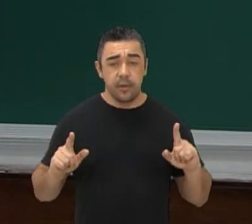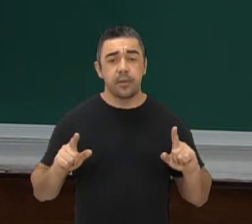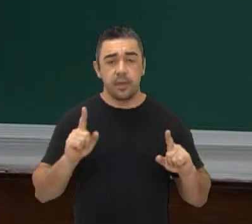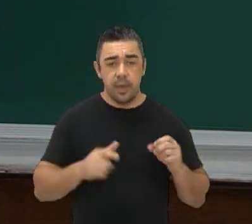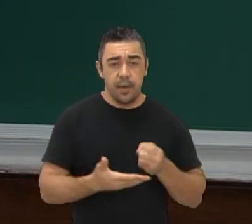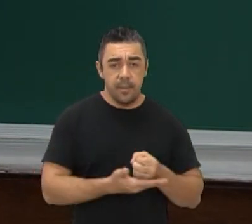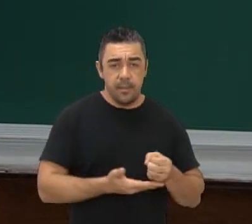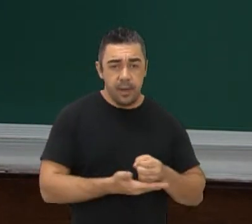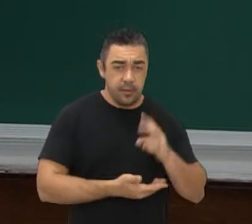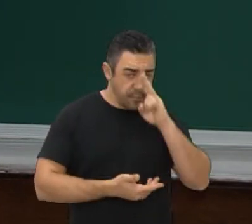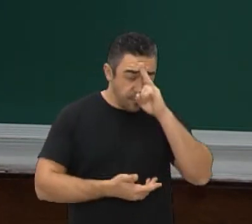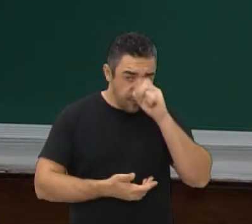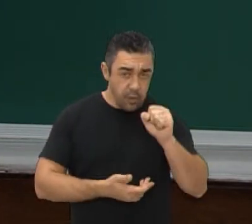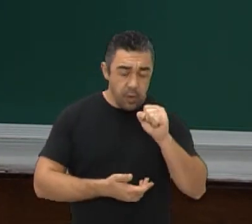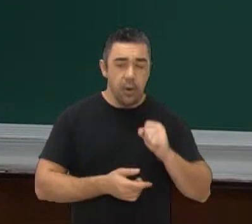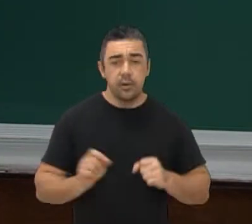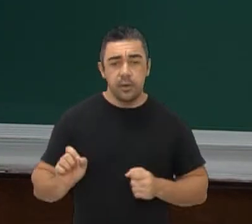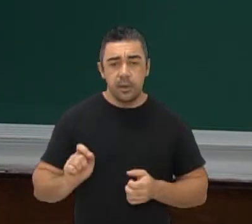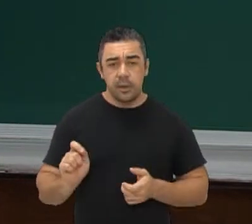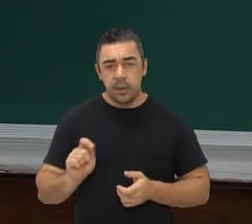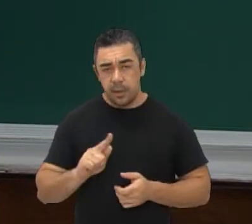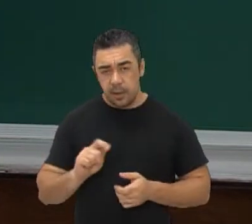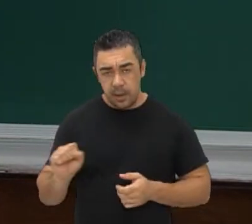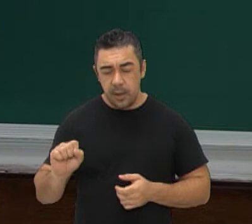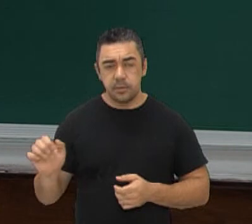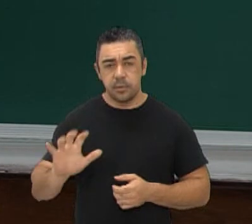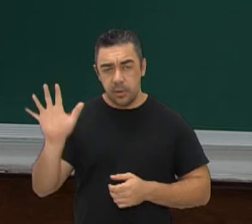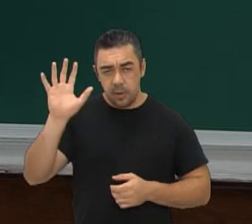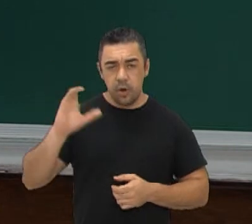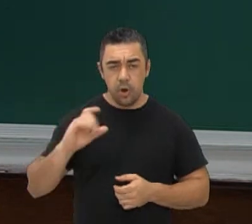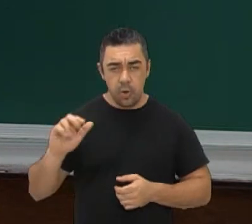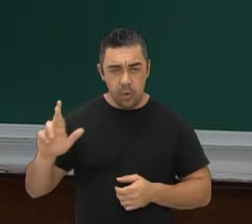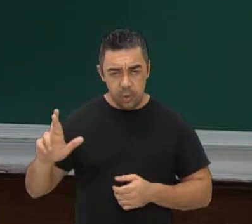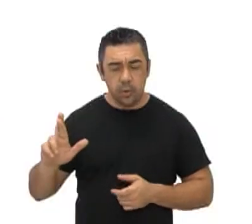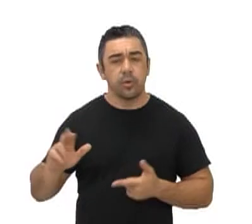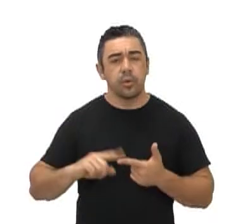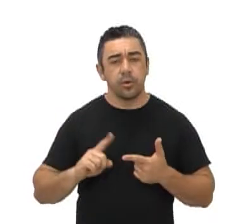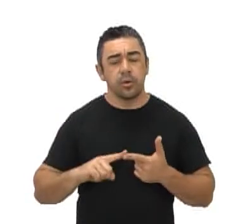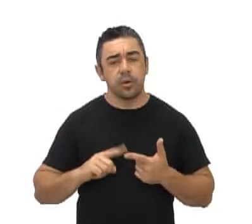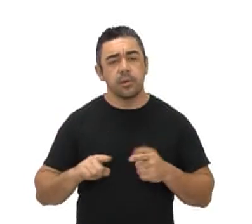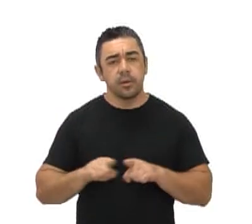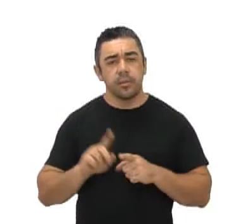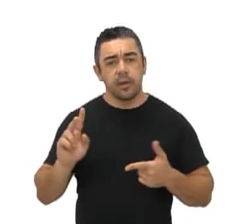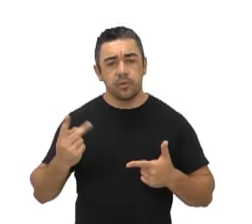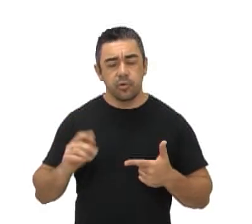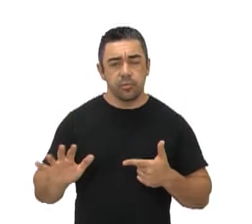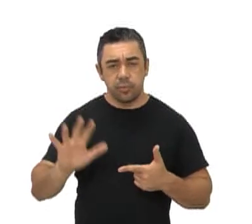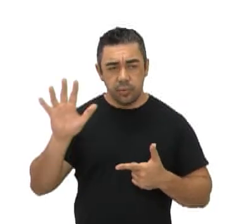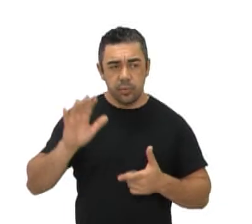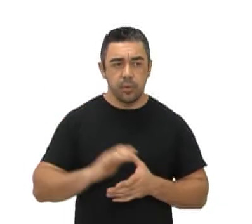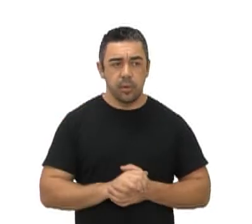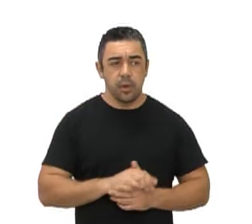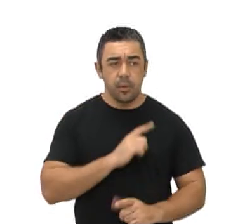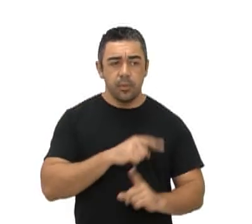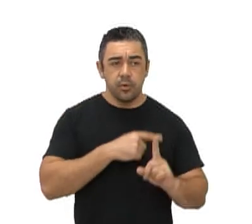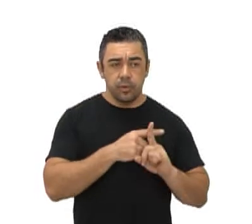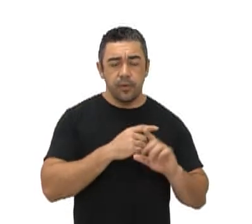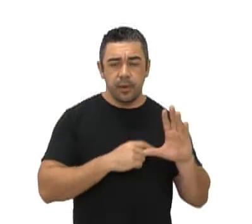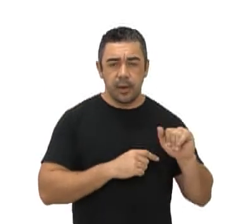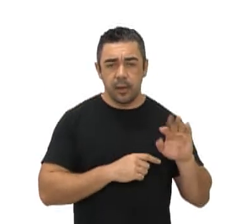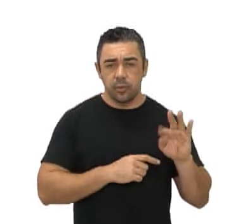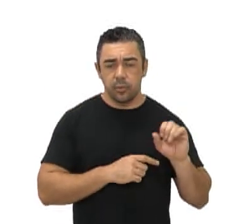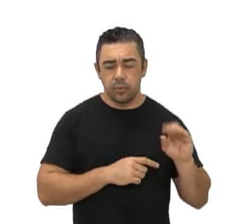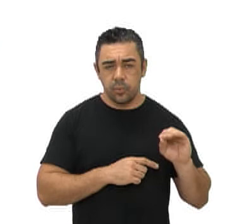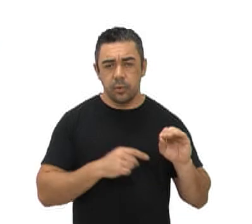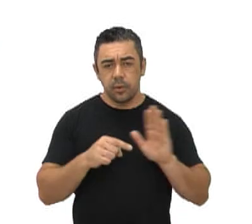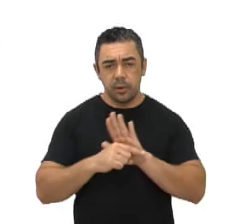é uma base super forte, o gás cloro e também o gás hidrogênio. E para lembrar, na pilha, polo positivo é cátodo e negativo